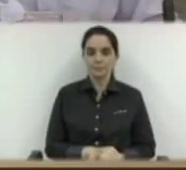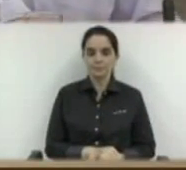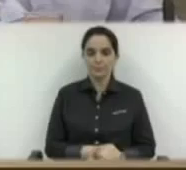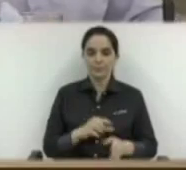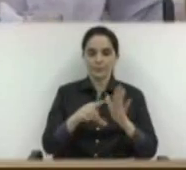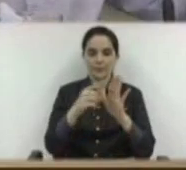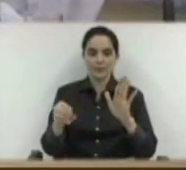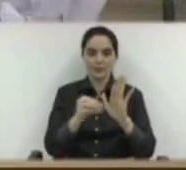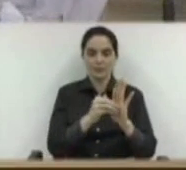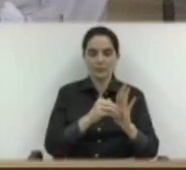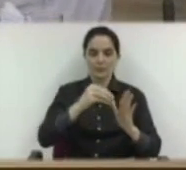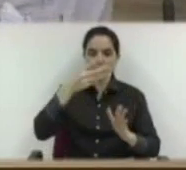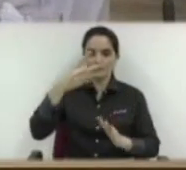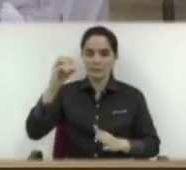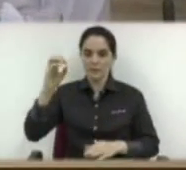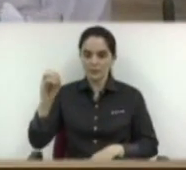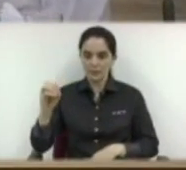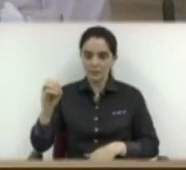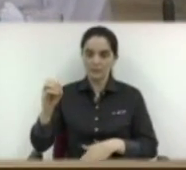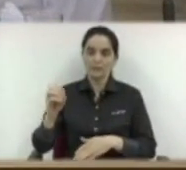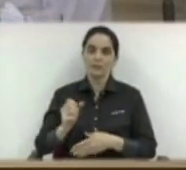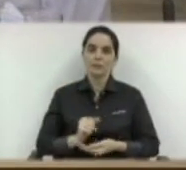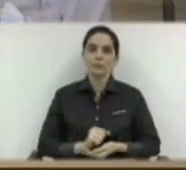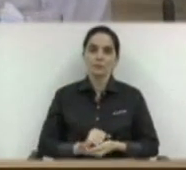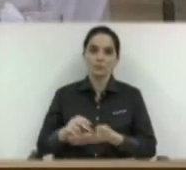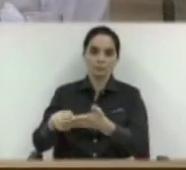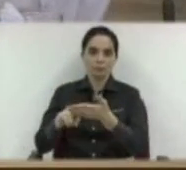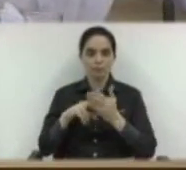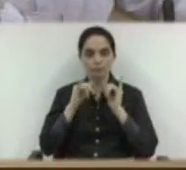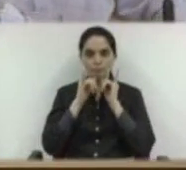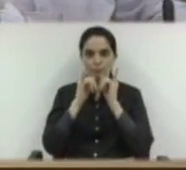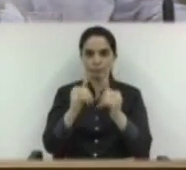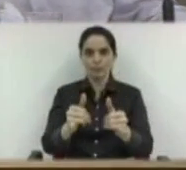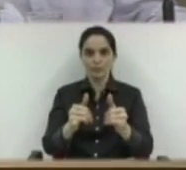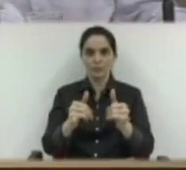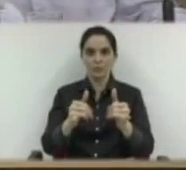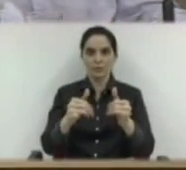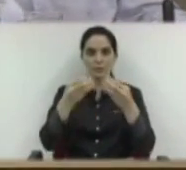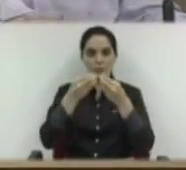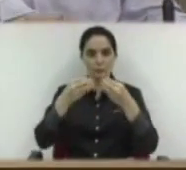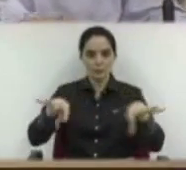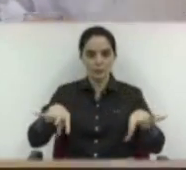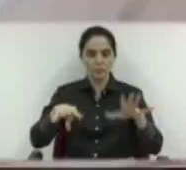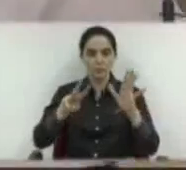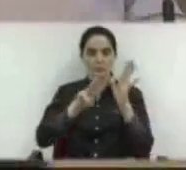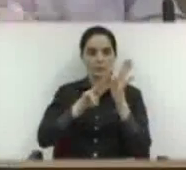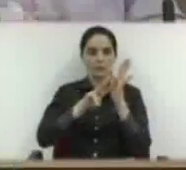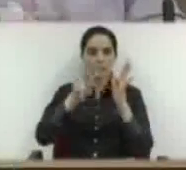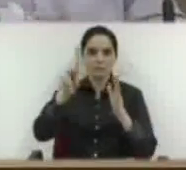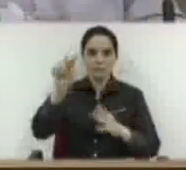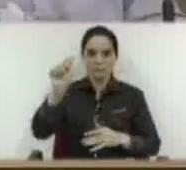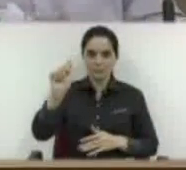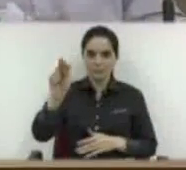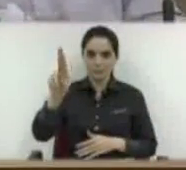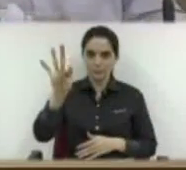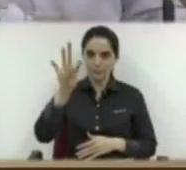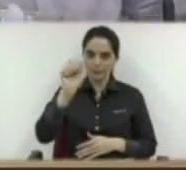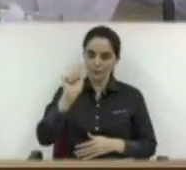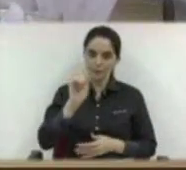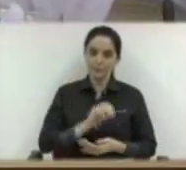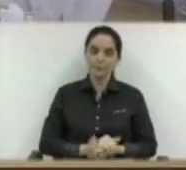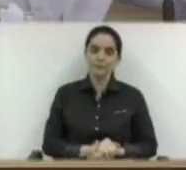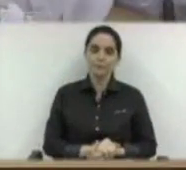A emenda número 300 é recebida pela mesa diretora e comunica aos senhores que prejudica o item 3º da pauta. Encaminhe-se